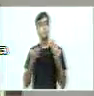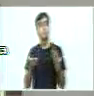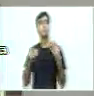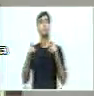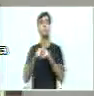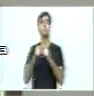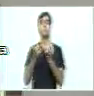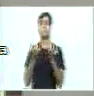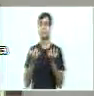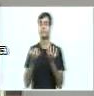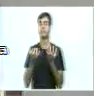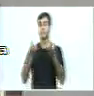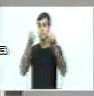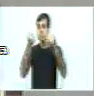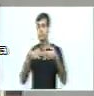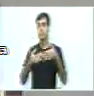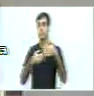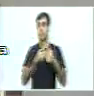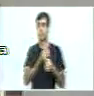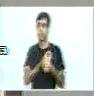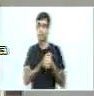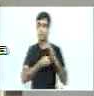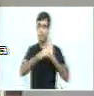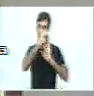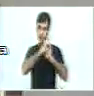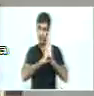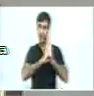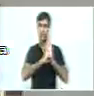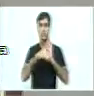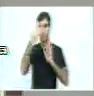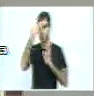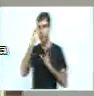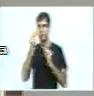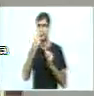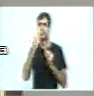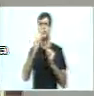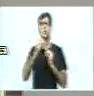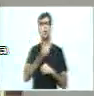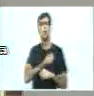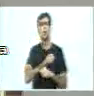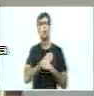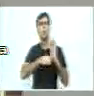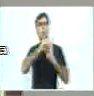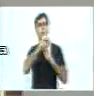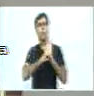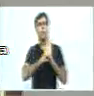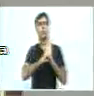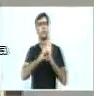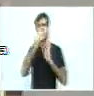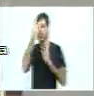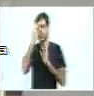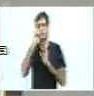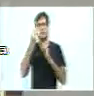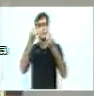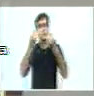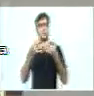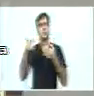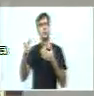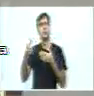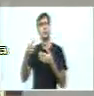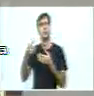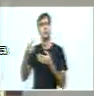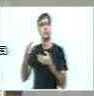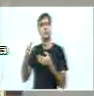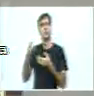Queria falar sobre os ofícios que até essa casa chegaram aqui, com respeito ao ofício, que se foi falado aqui